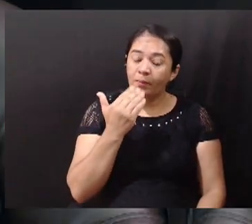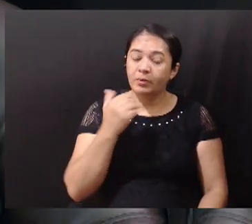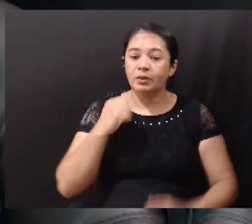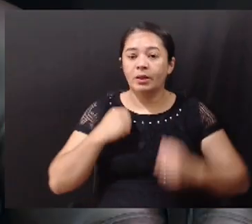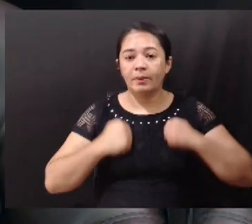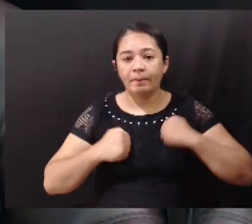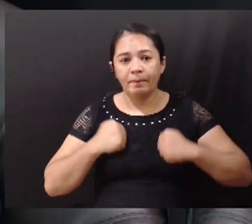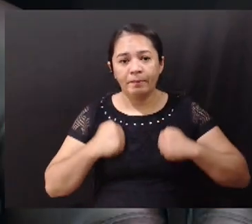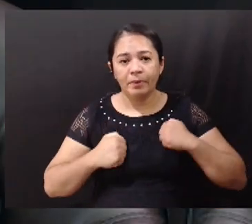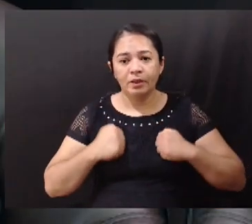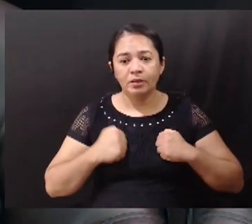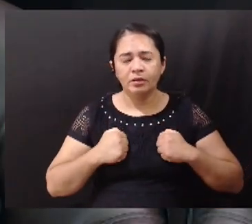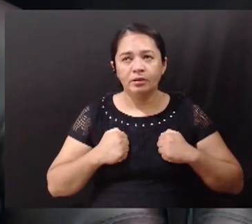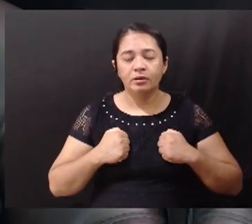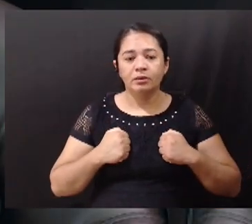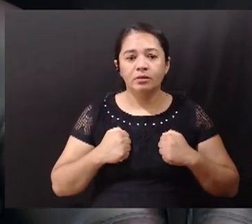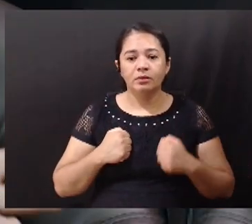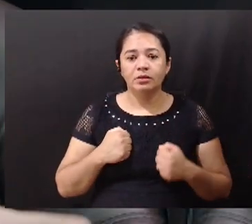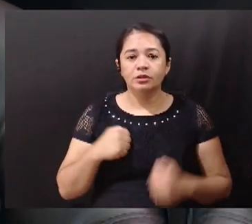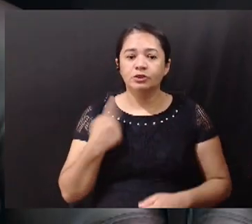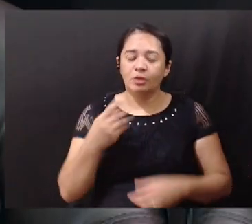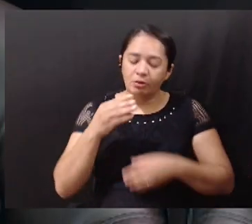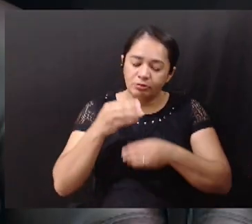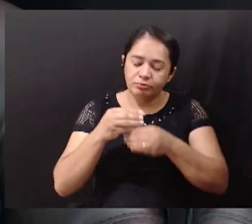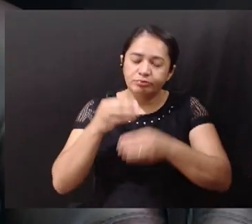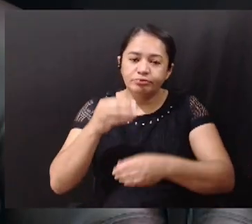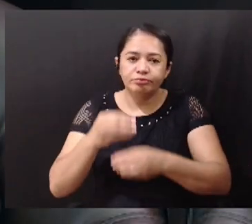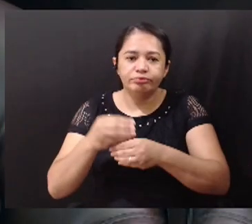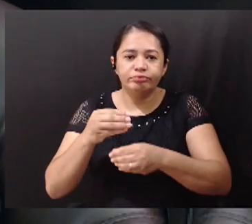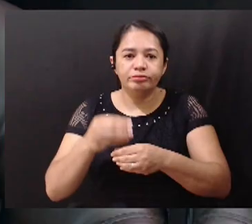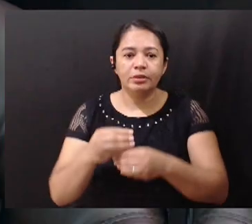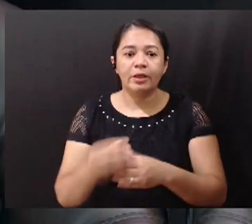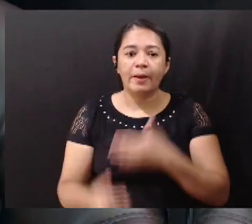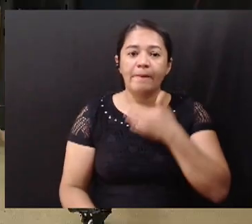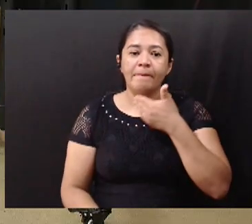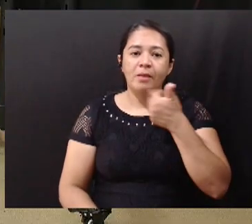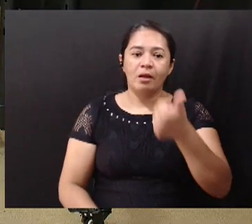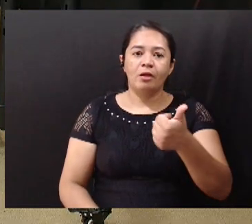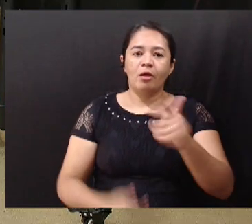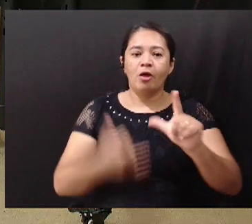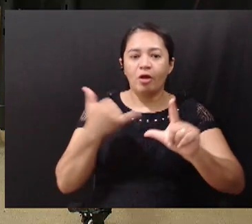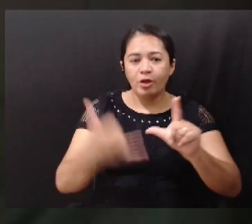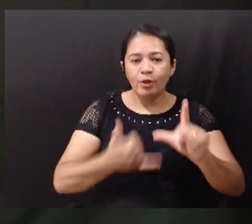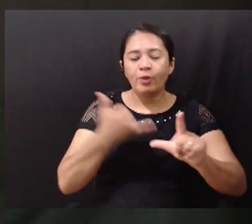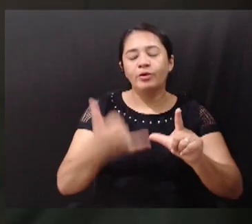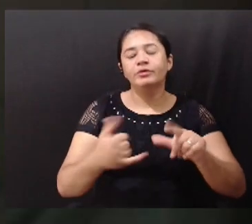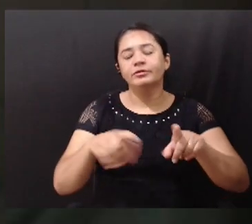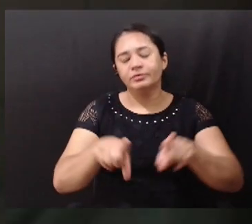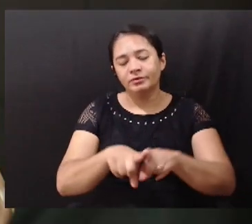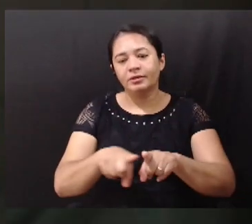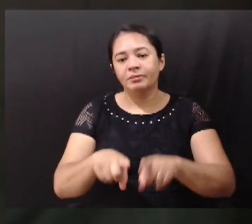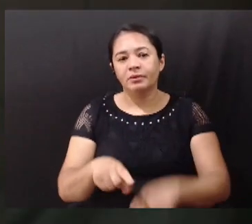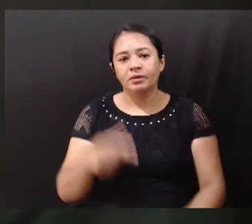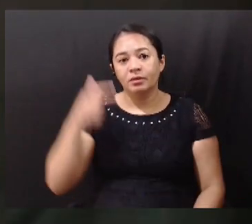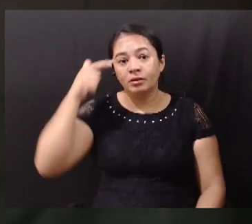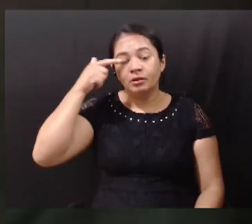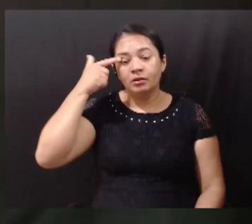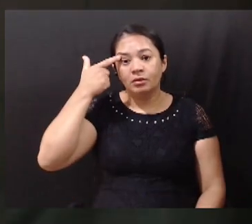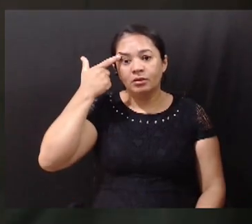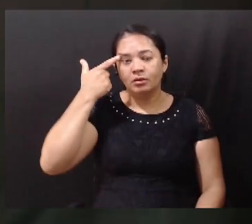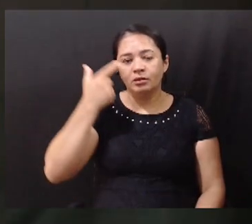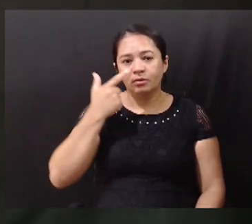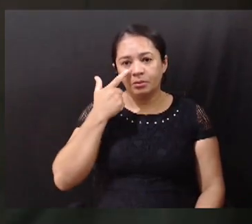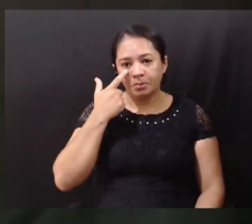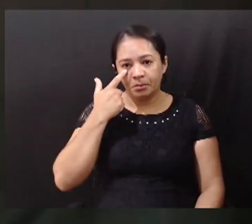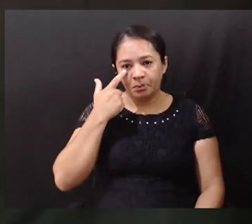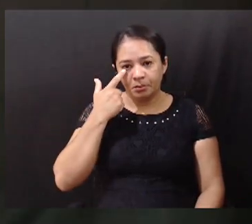E aí a gente vai incrementando algumas coisas para ficar mais lúdico também. Excelente. Agora, quando a gente fala de